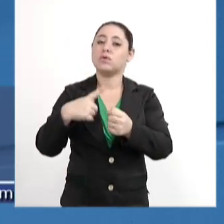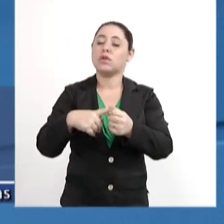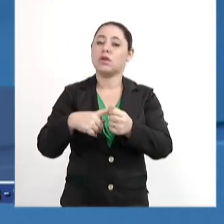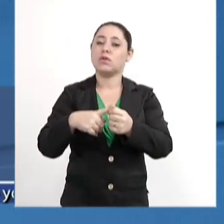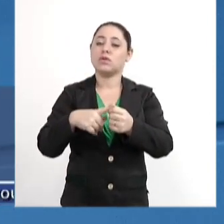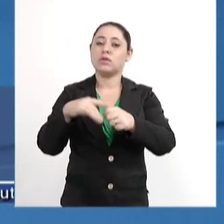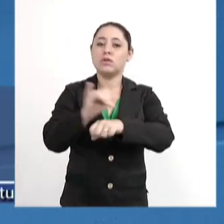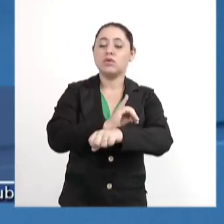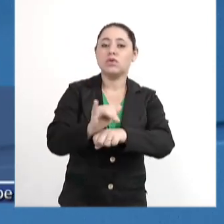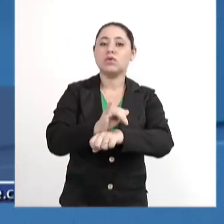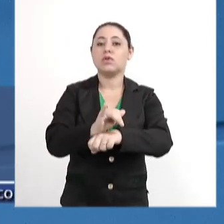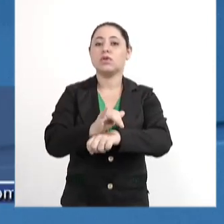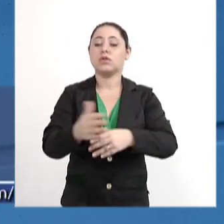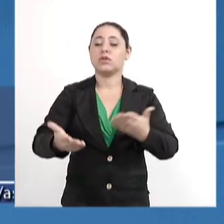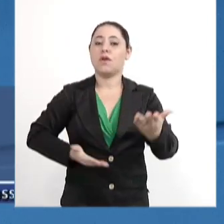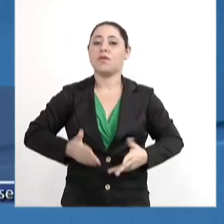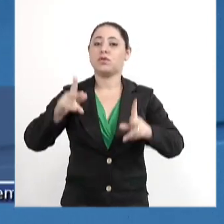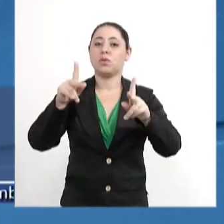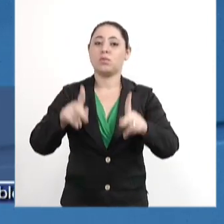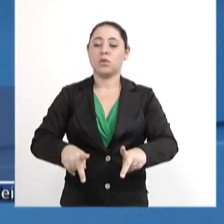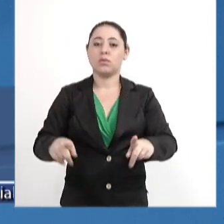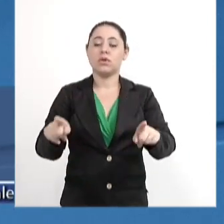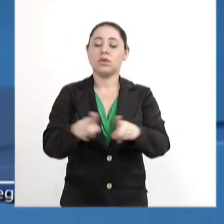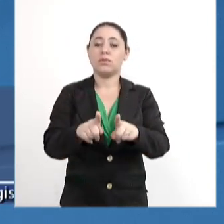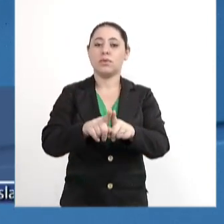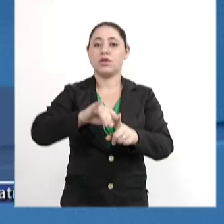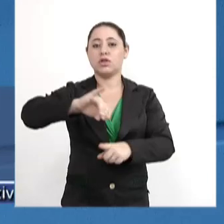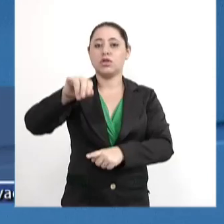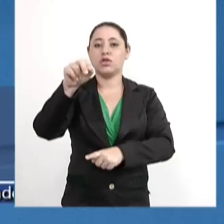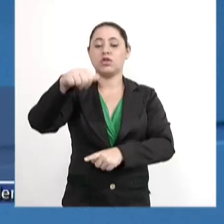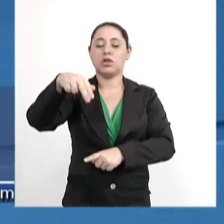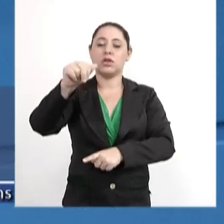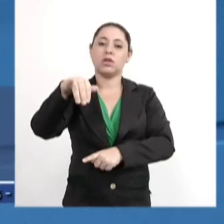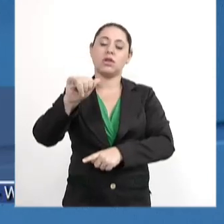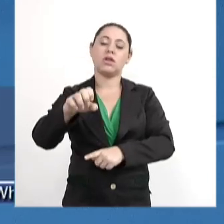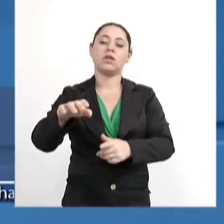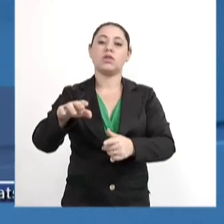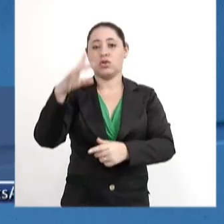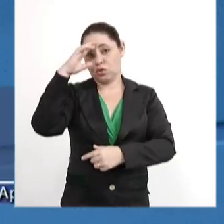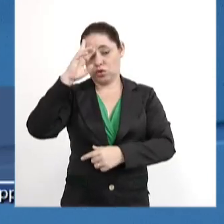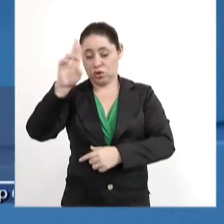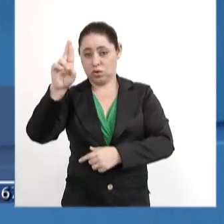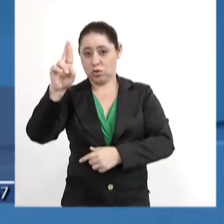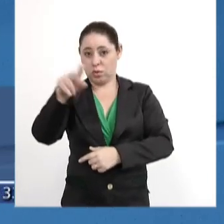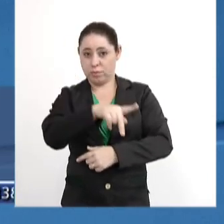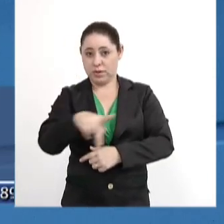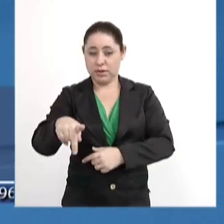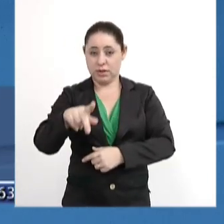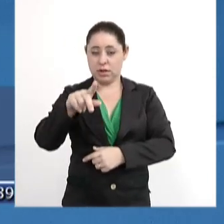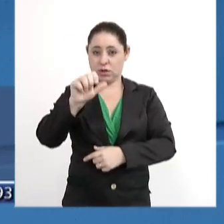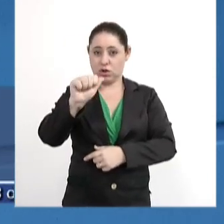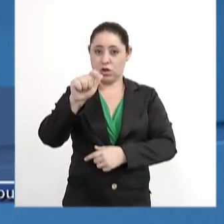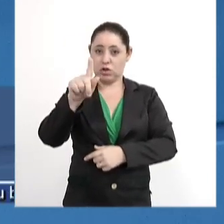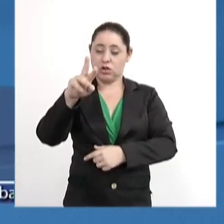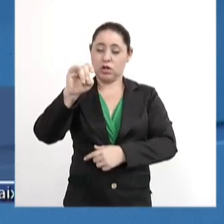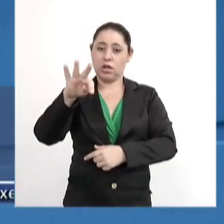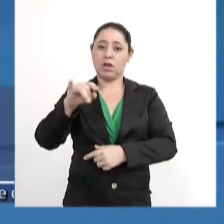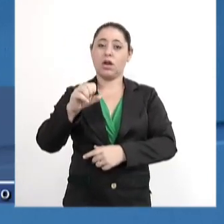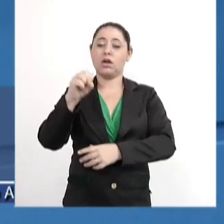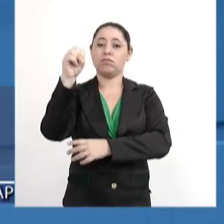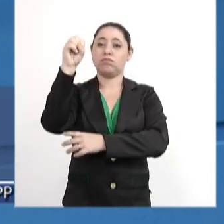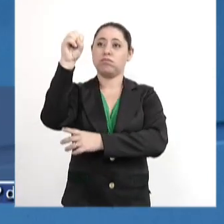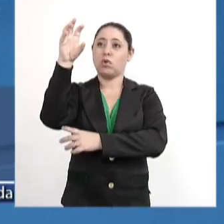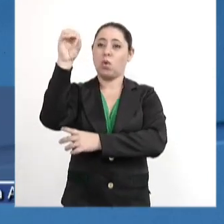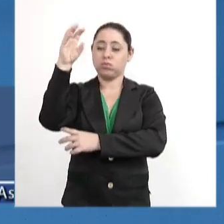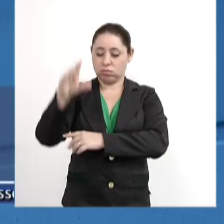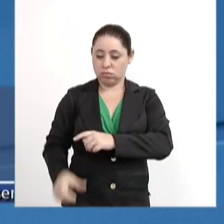Infraestrutura e Serviços Públicos, e ao excelentíssimo senhor Janine de Lima Bruno, diretor-presidente da GETRAN, solicitando a realização de instalação de